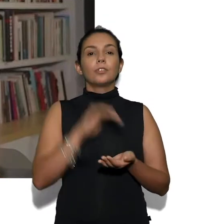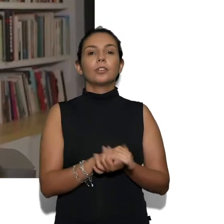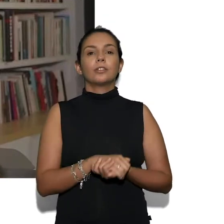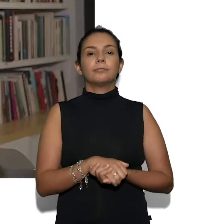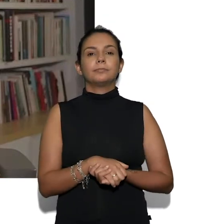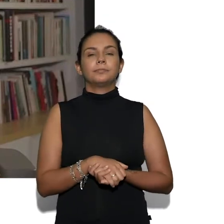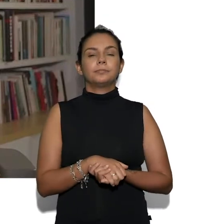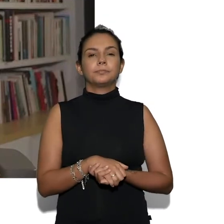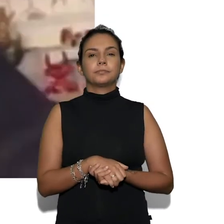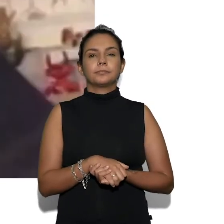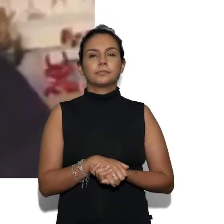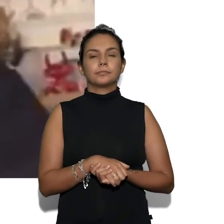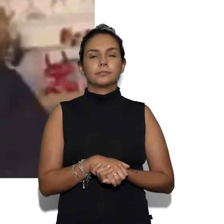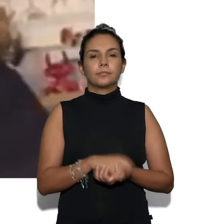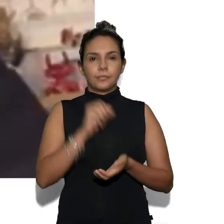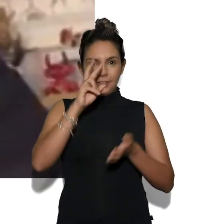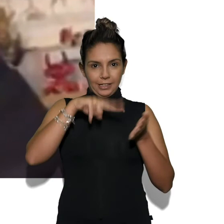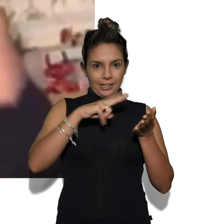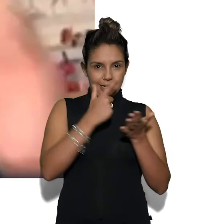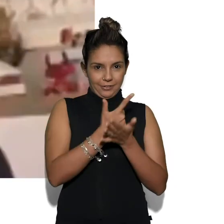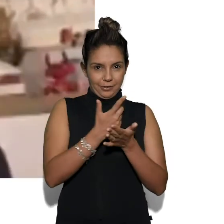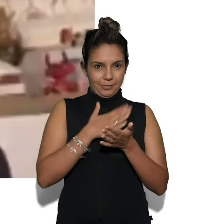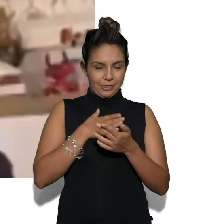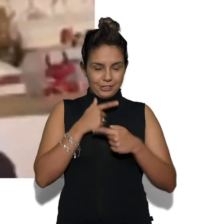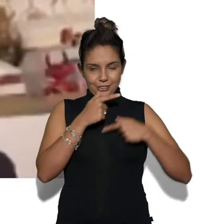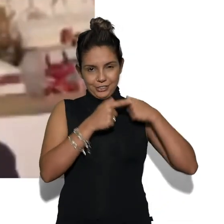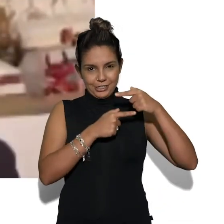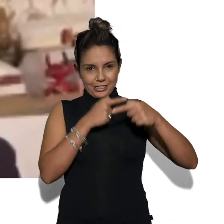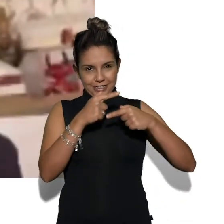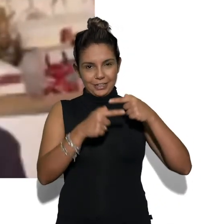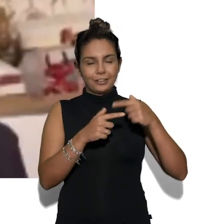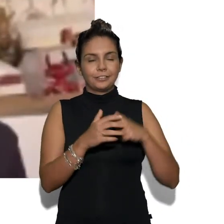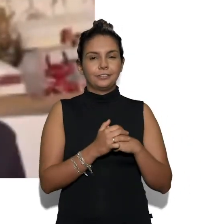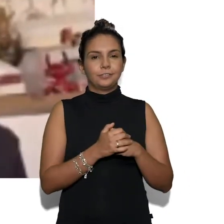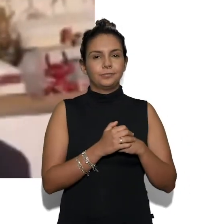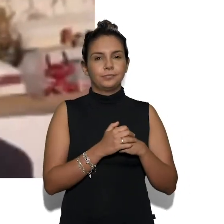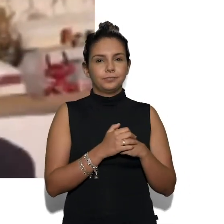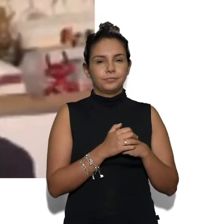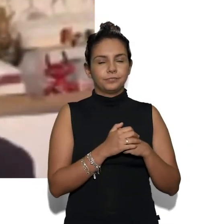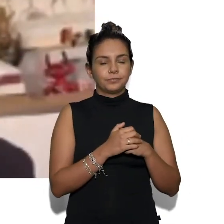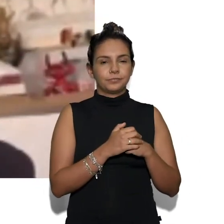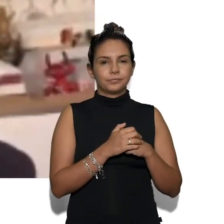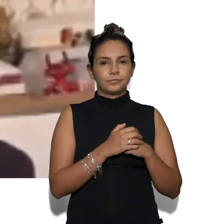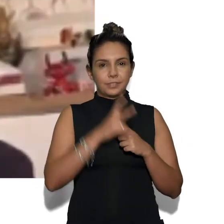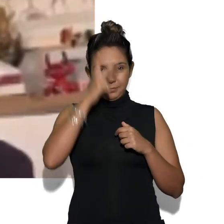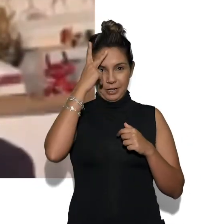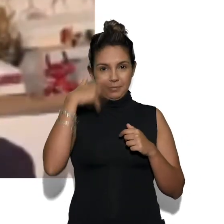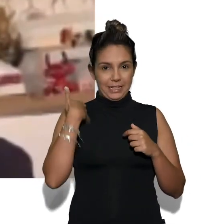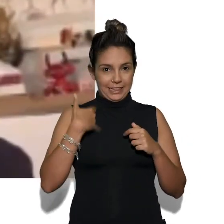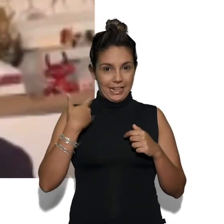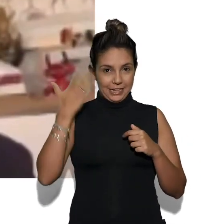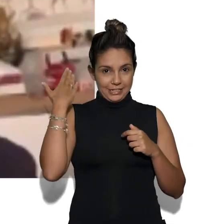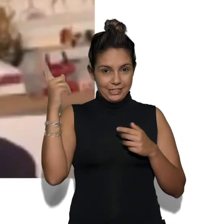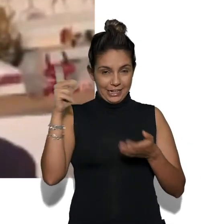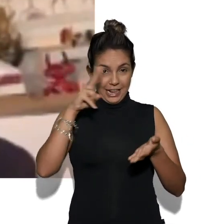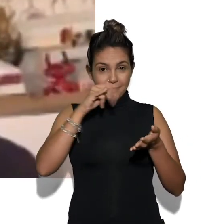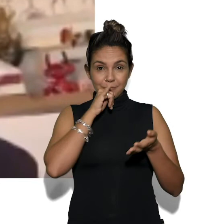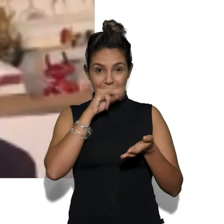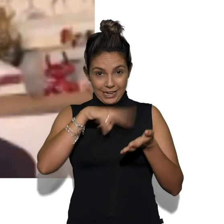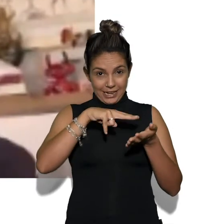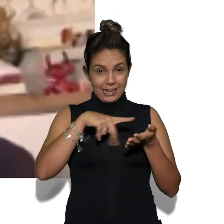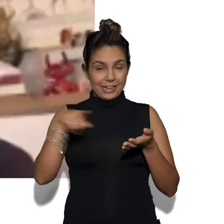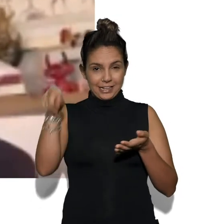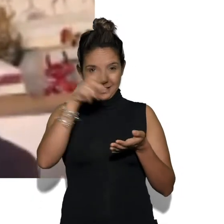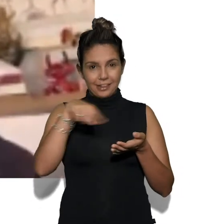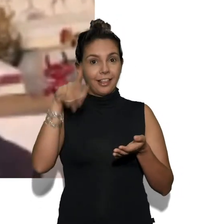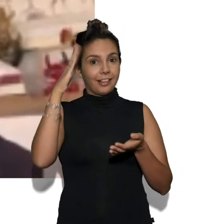que quem lê o livro da minha geração, assim, pessoas da minha idade, dividem-se muito